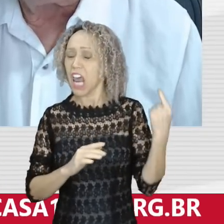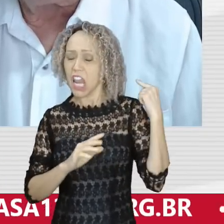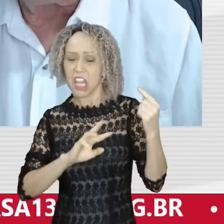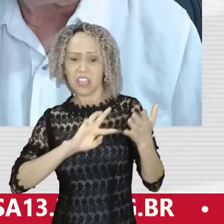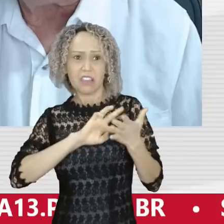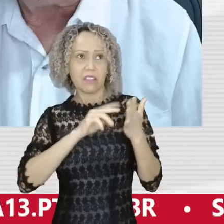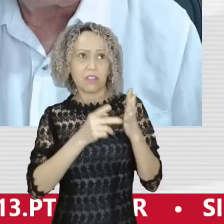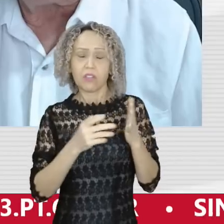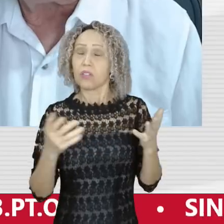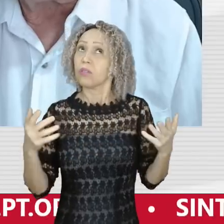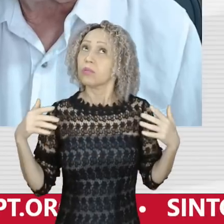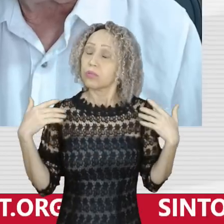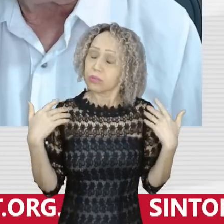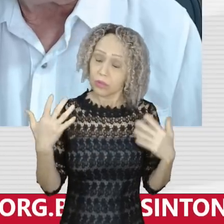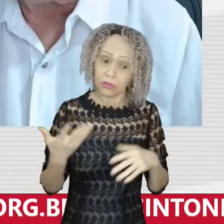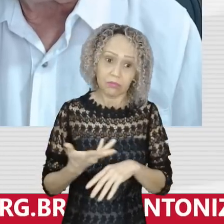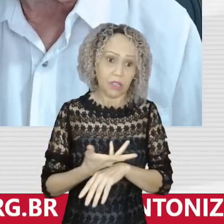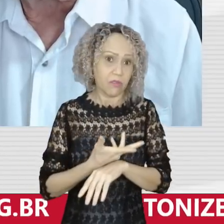Lula ali